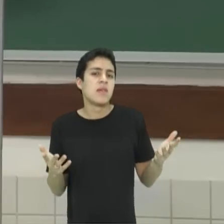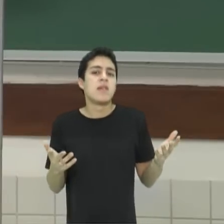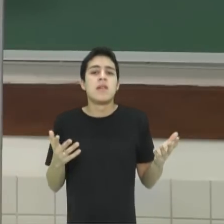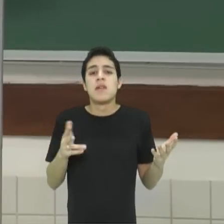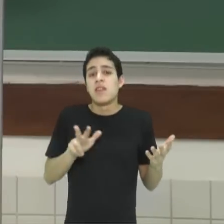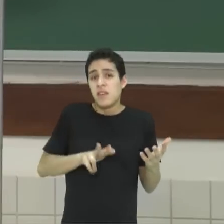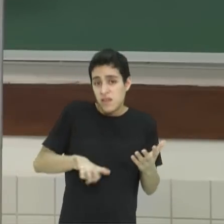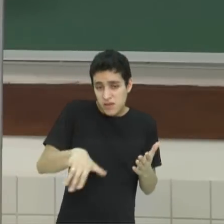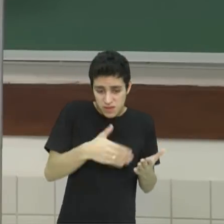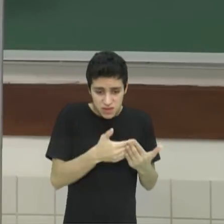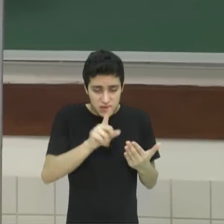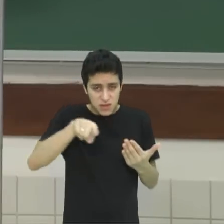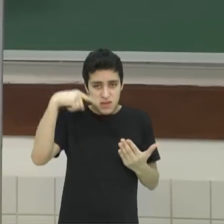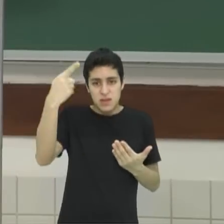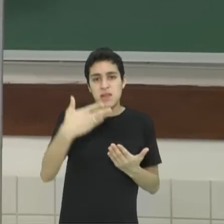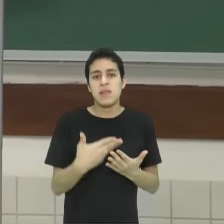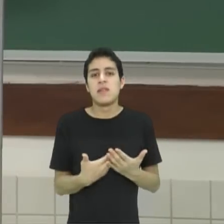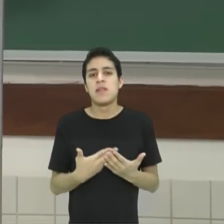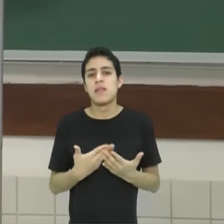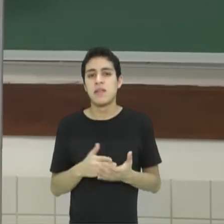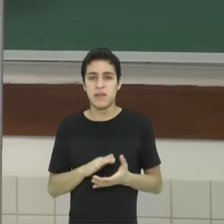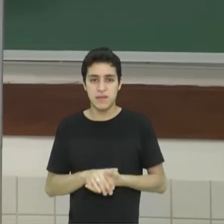vai ver isso nas próximas aulas.